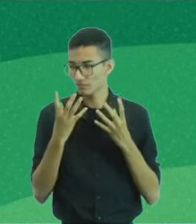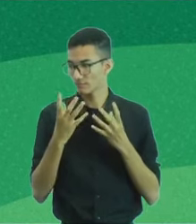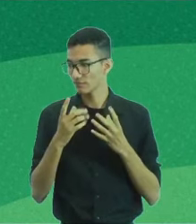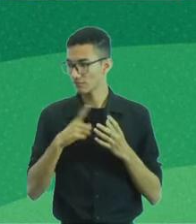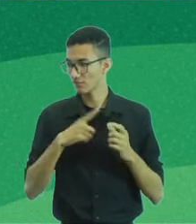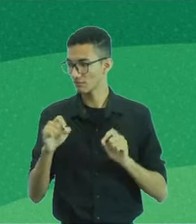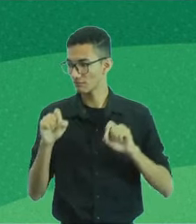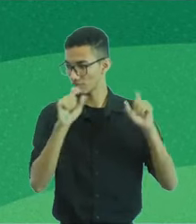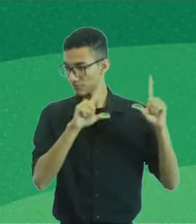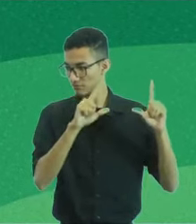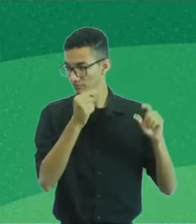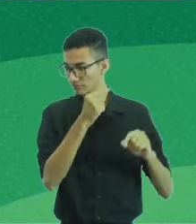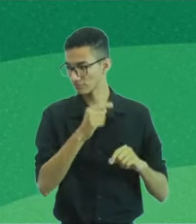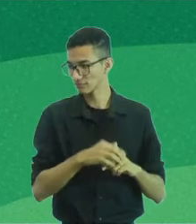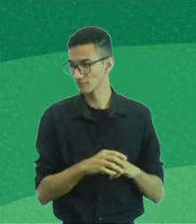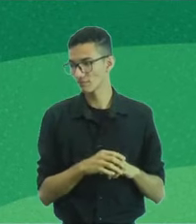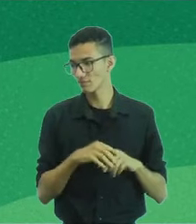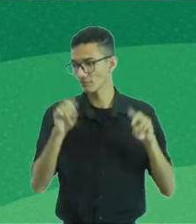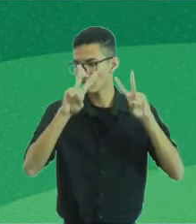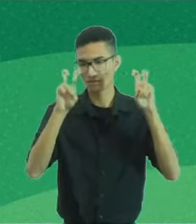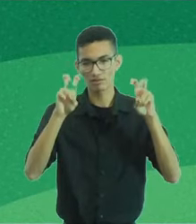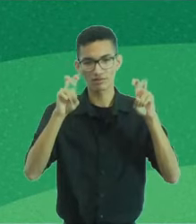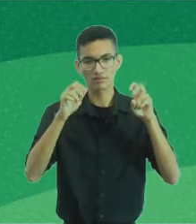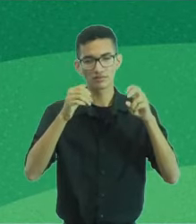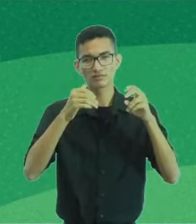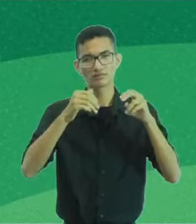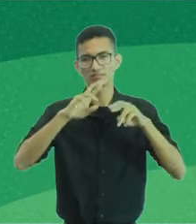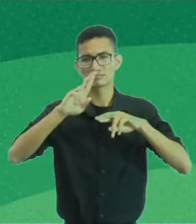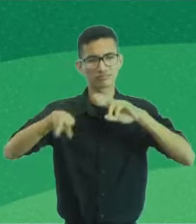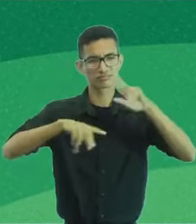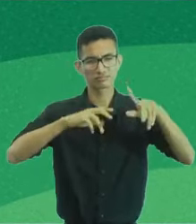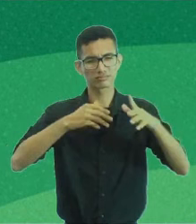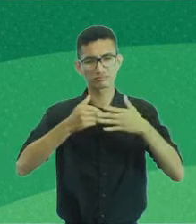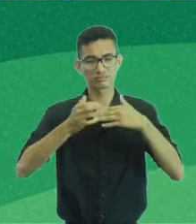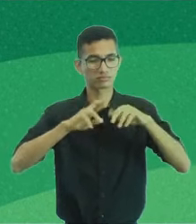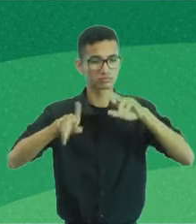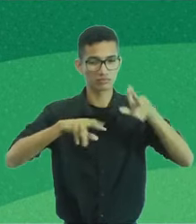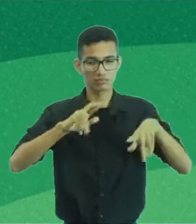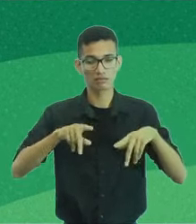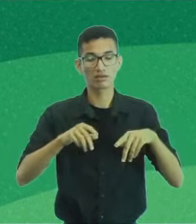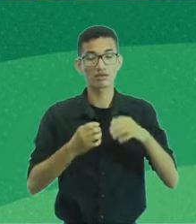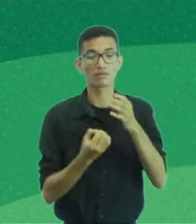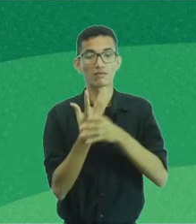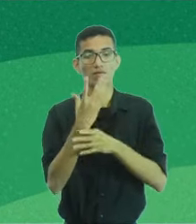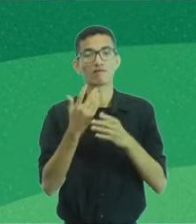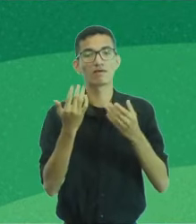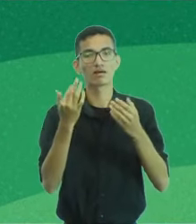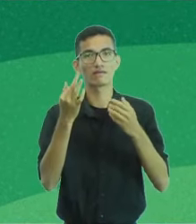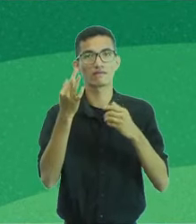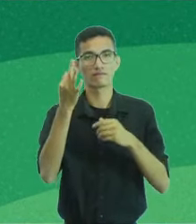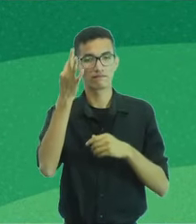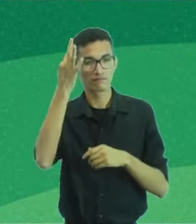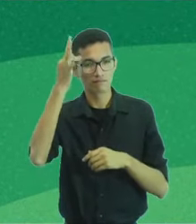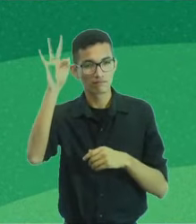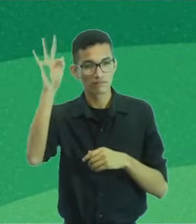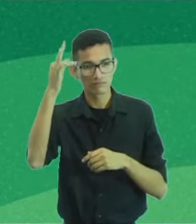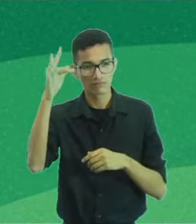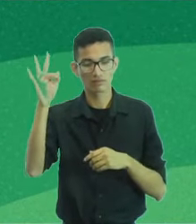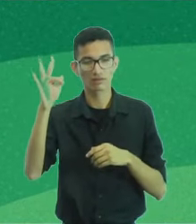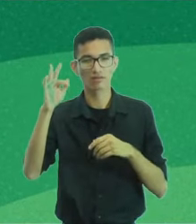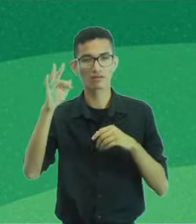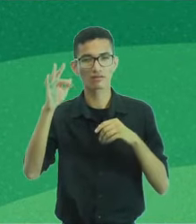episódio falando sobre um assunto Mega aleatório e eles fundaram uma filosofia que é a